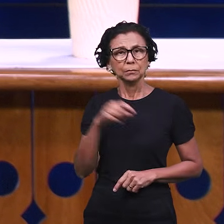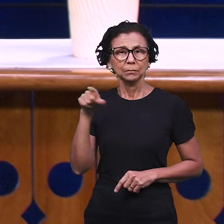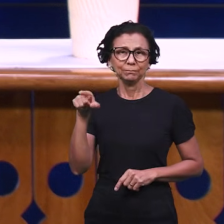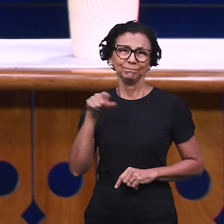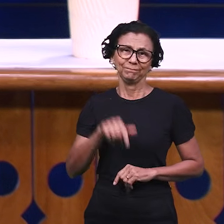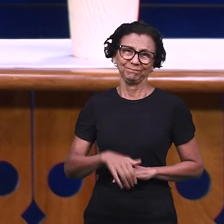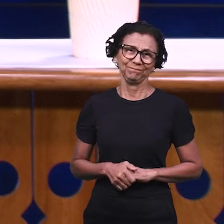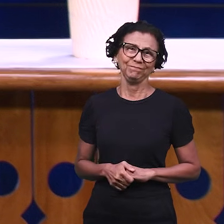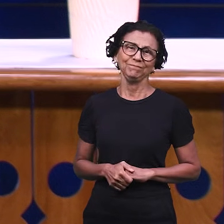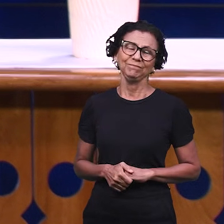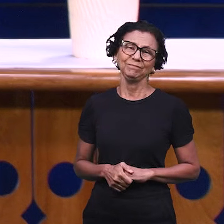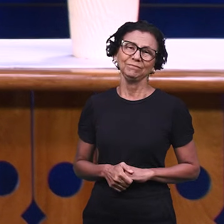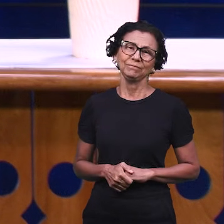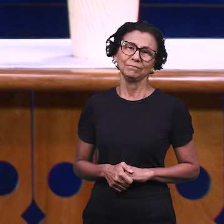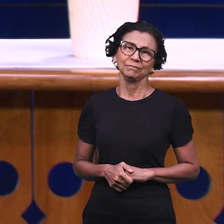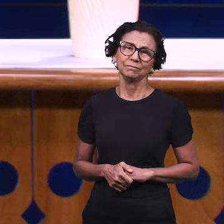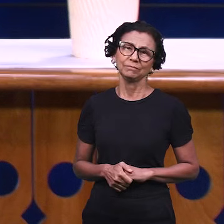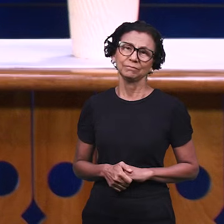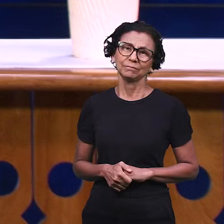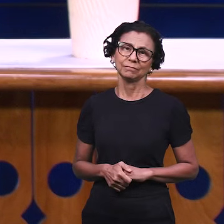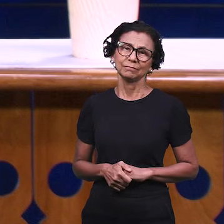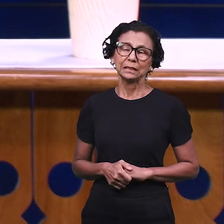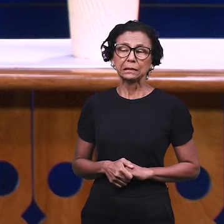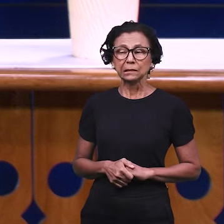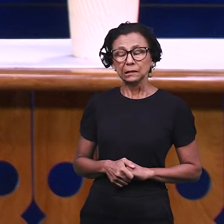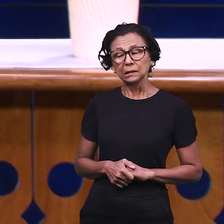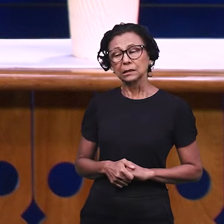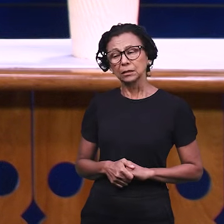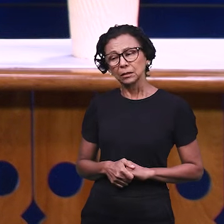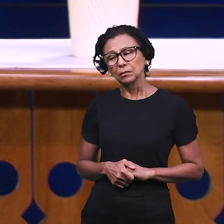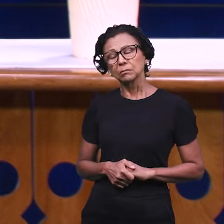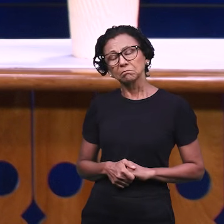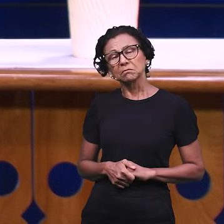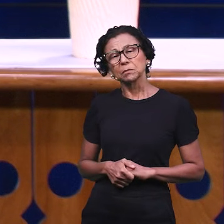estar de acordo com aquele povo que estava vivendo.